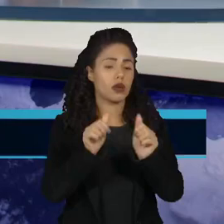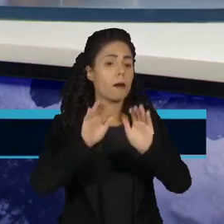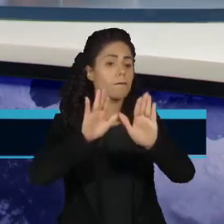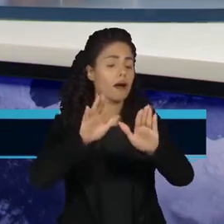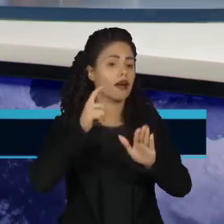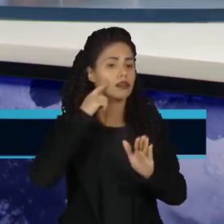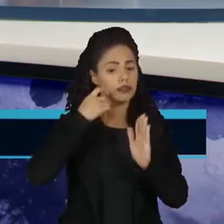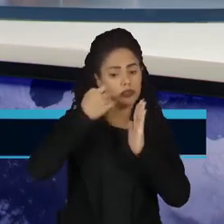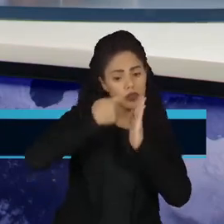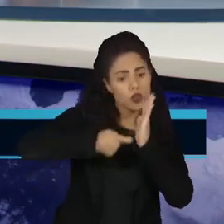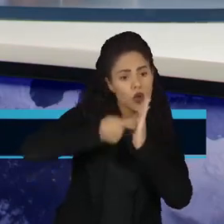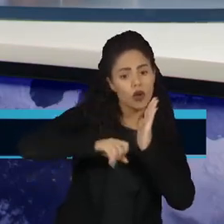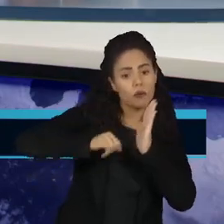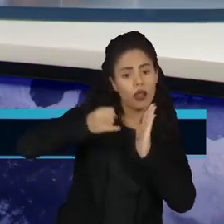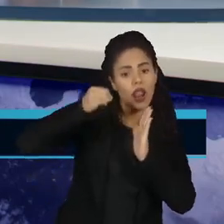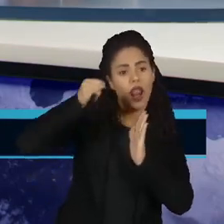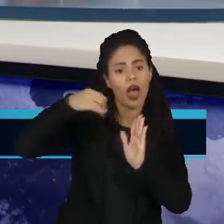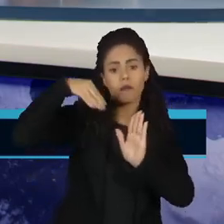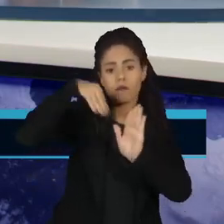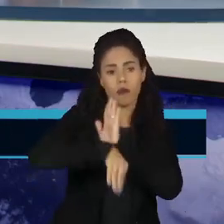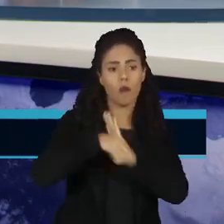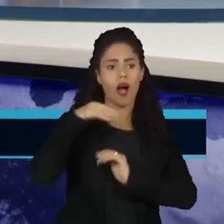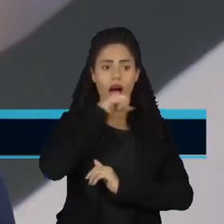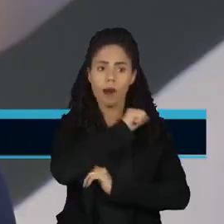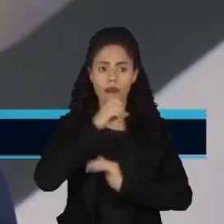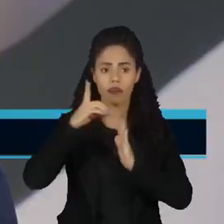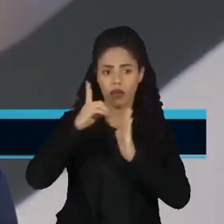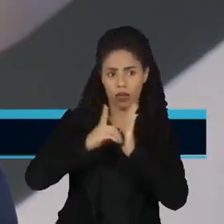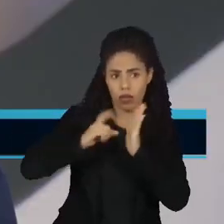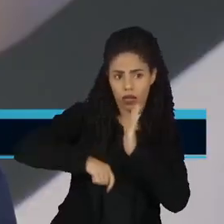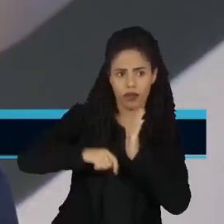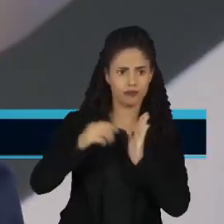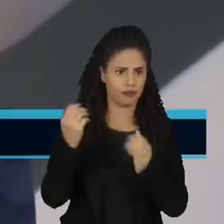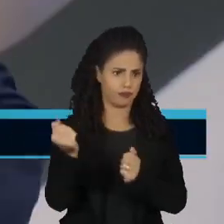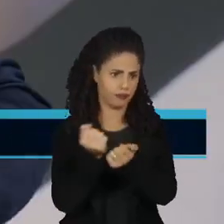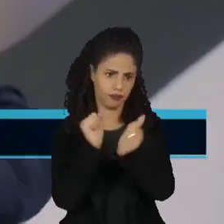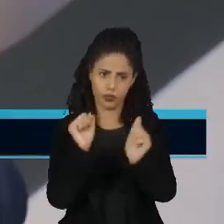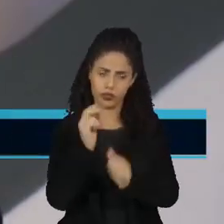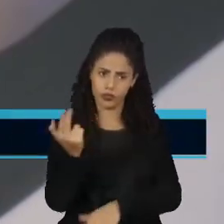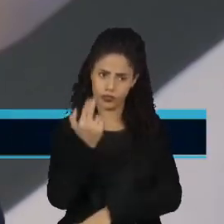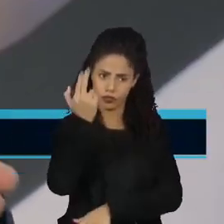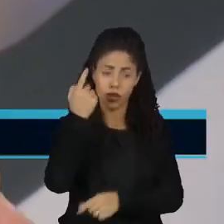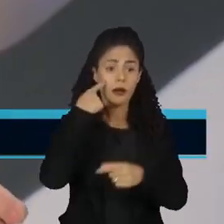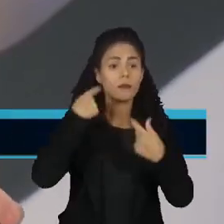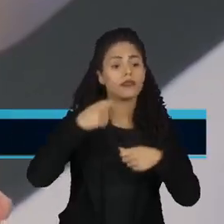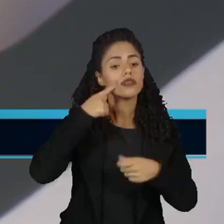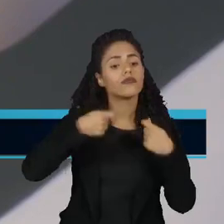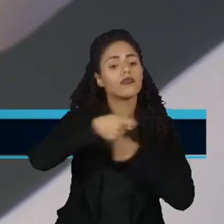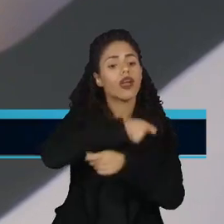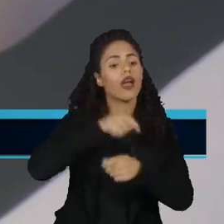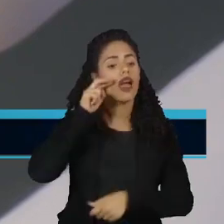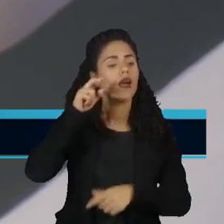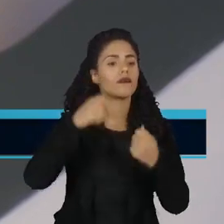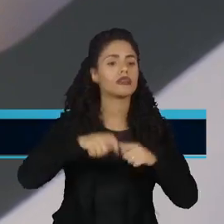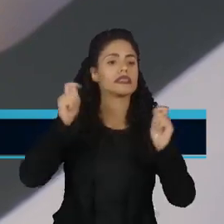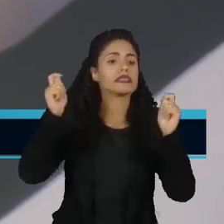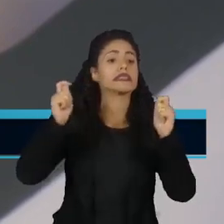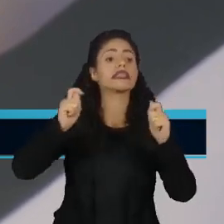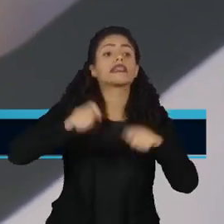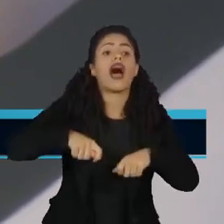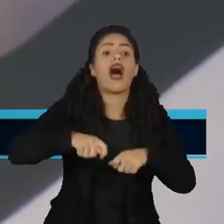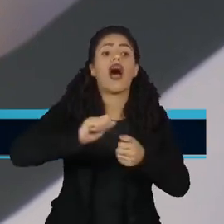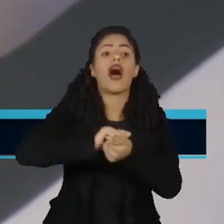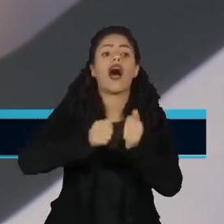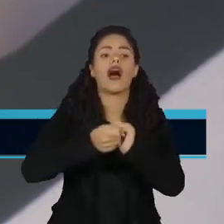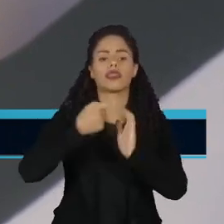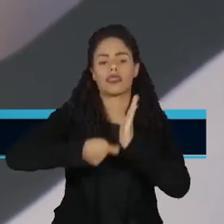o juro você não baixa por decreto, né? Você precisa ter fundamentos da economia para você poder baixar os juros. Então,